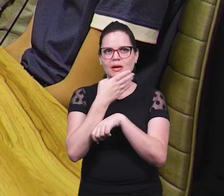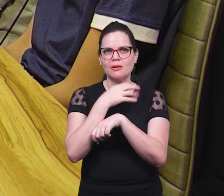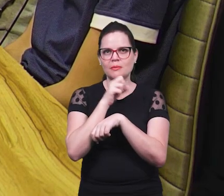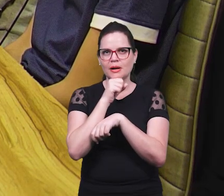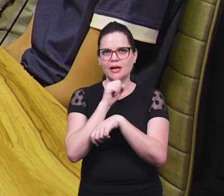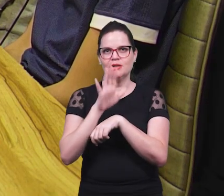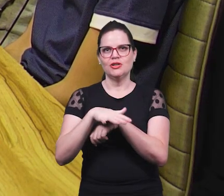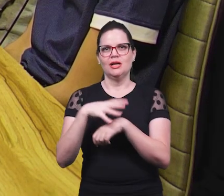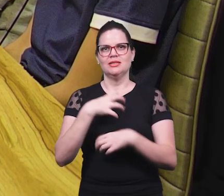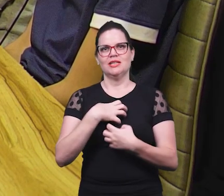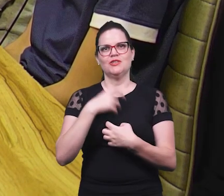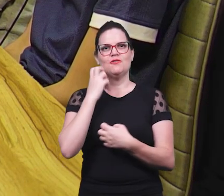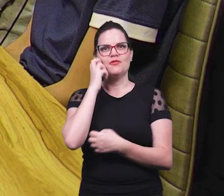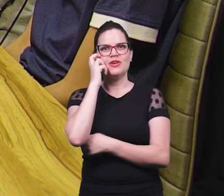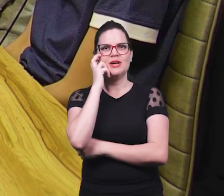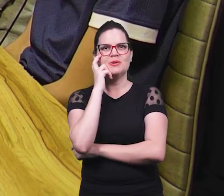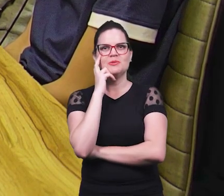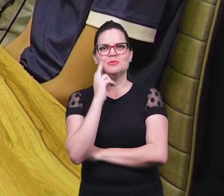lar?